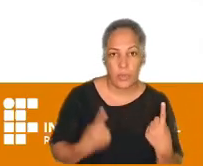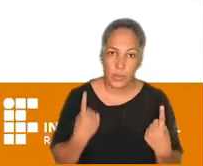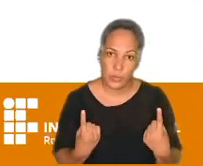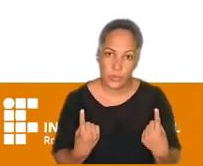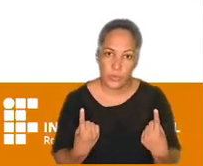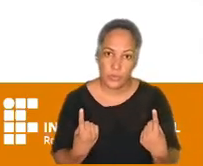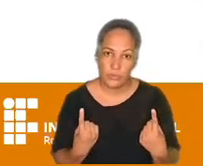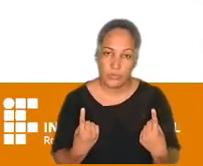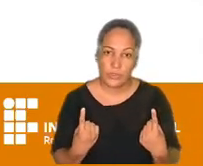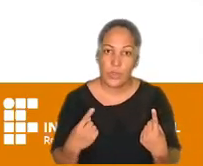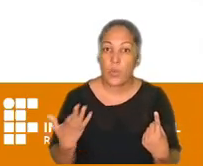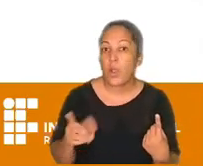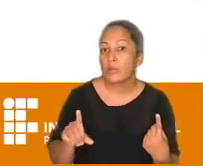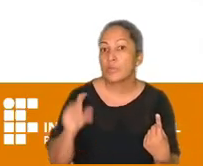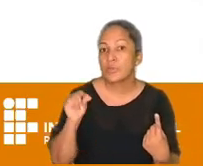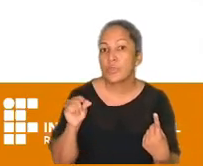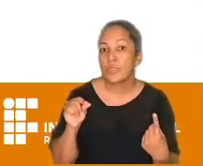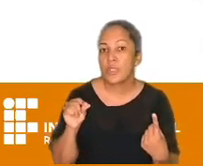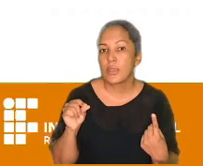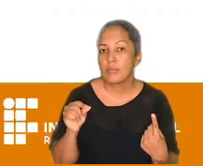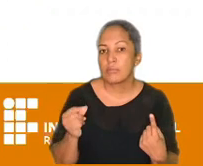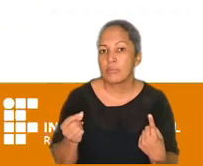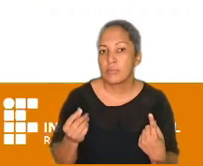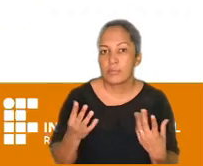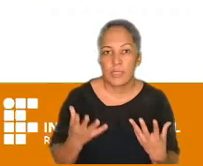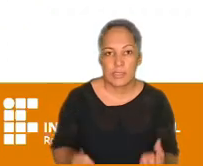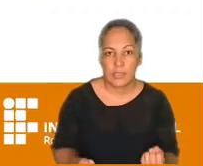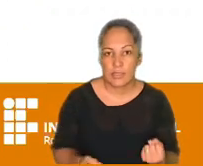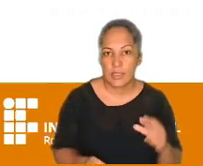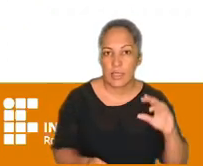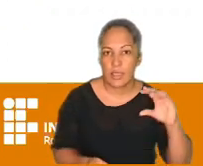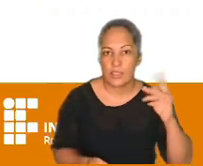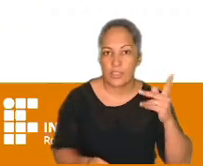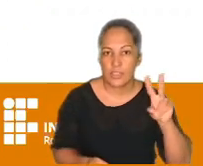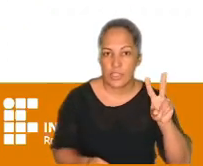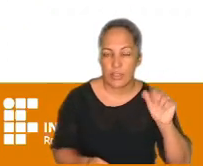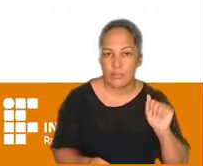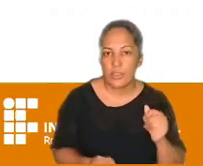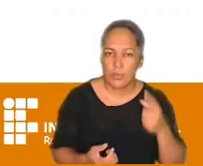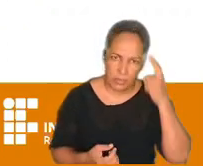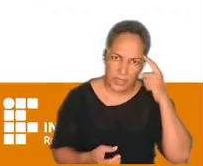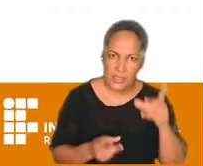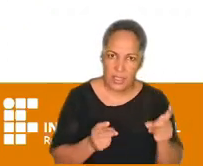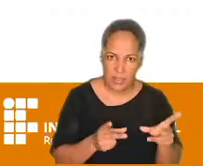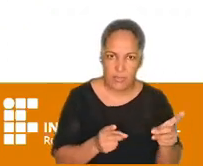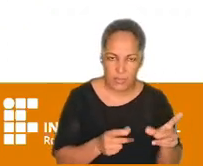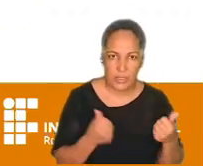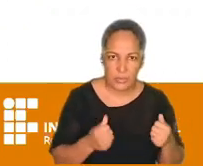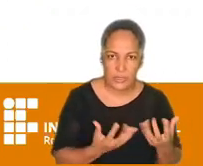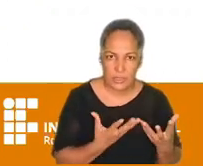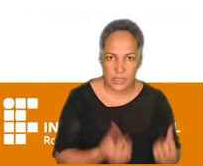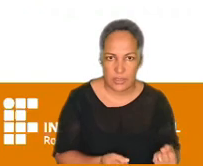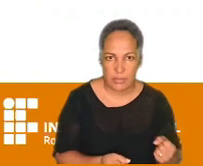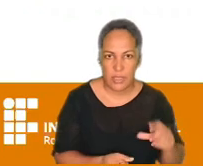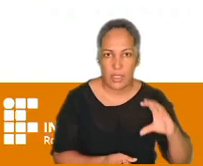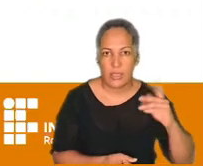aqui eu tenho 1 para 1. Então, quem que vocês acham que faz mais sentido receber a chave uma da outra? Você acha que venda deve receber a